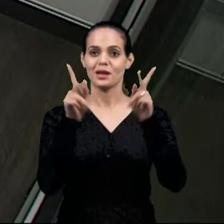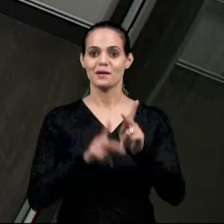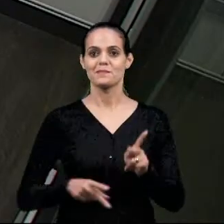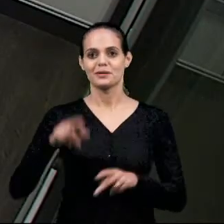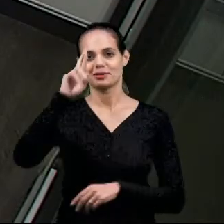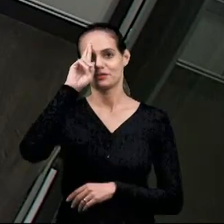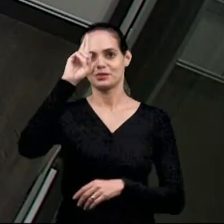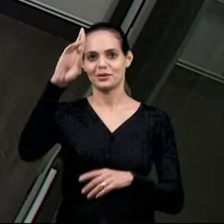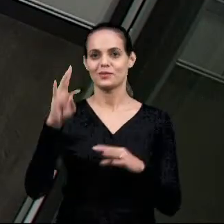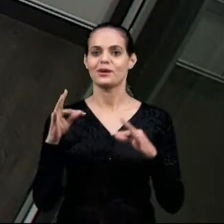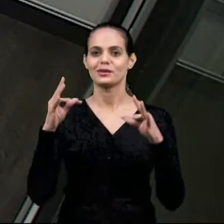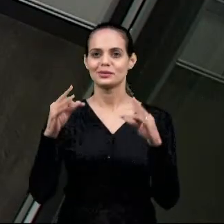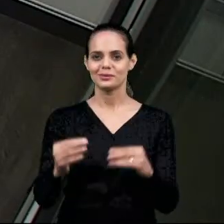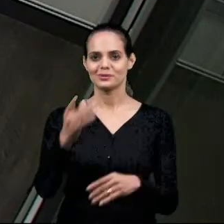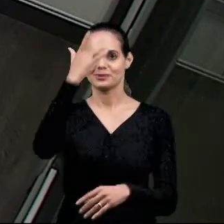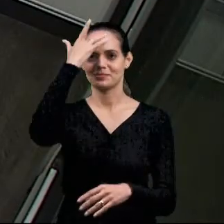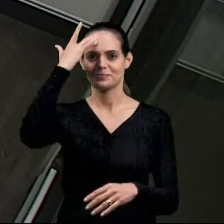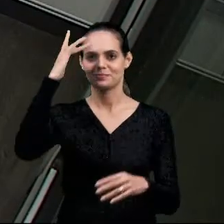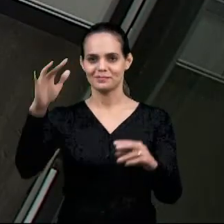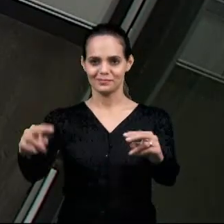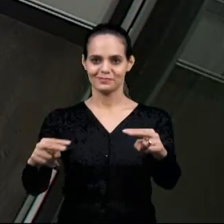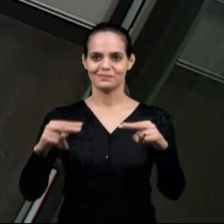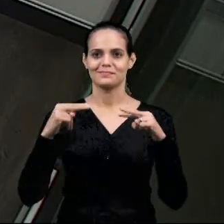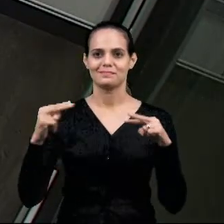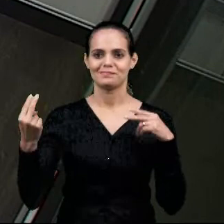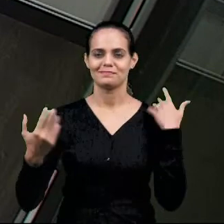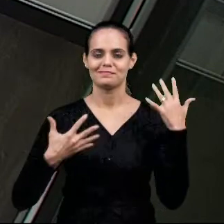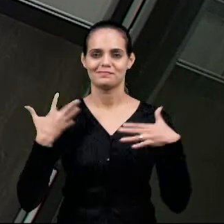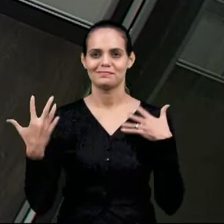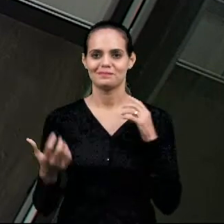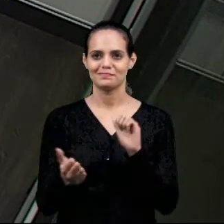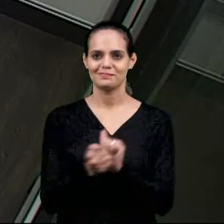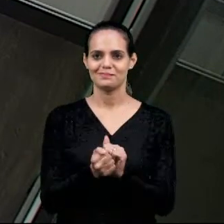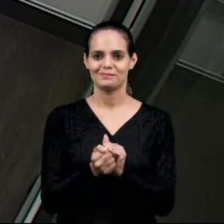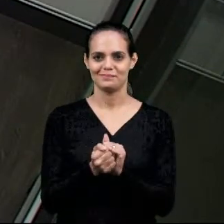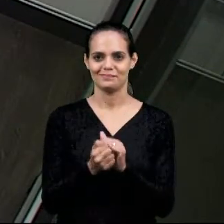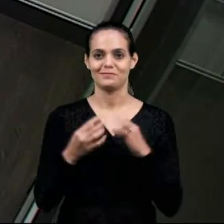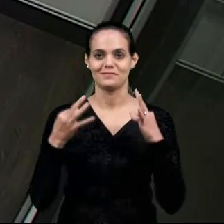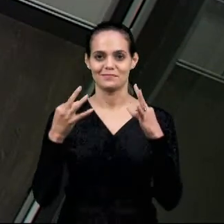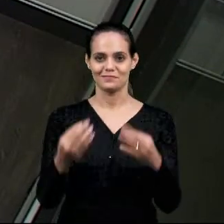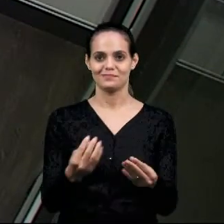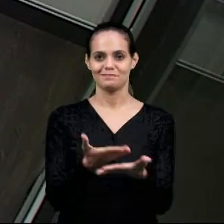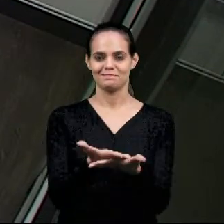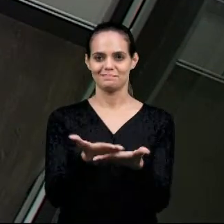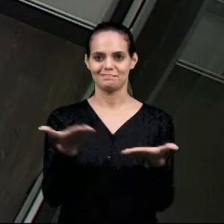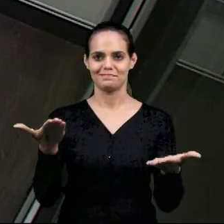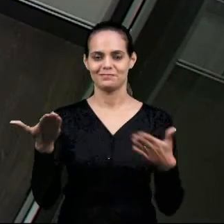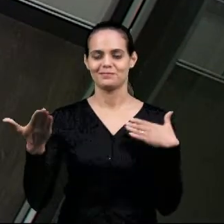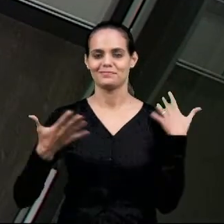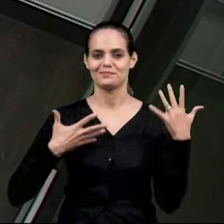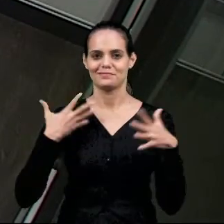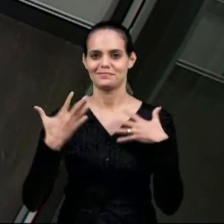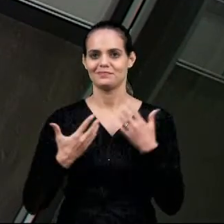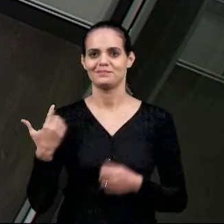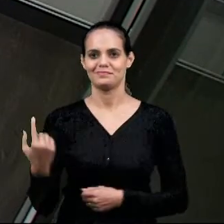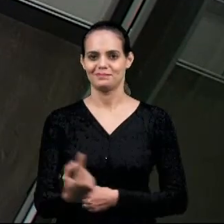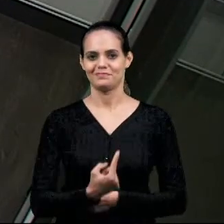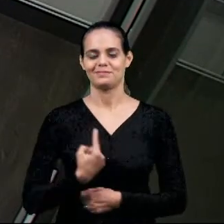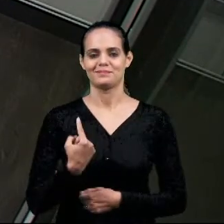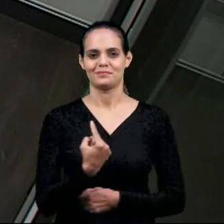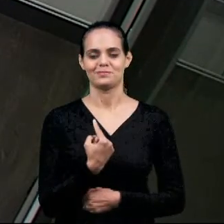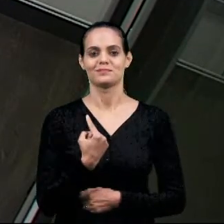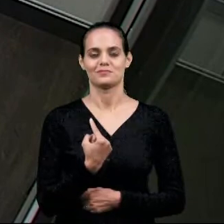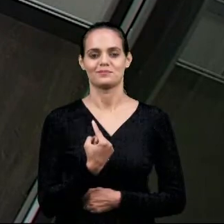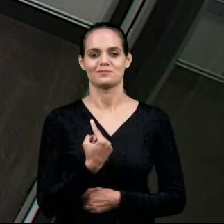os ouvintes, alegria estar convosco. Amém, alegria é toda nossa, uma satisfação, uma honra estar recebendo o senhor